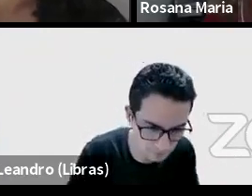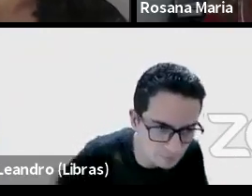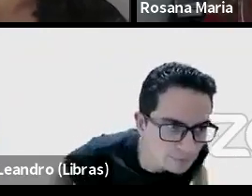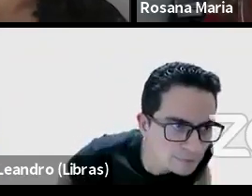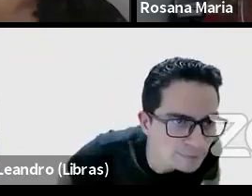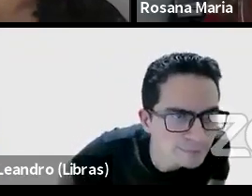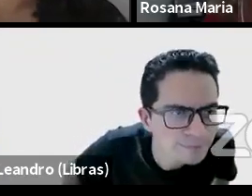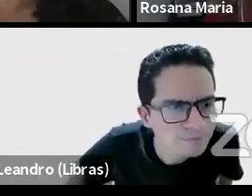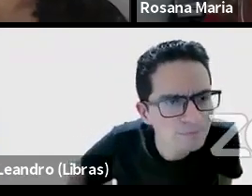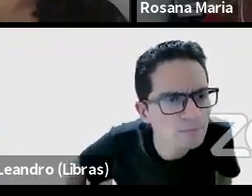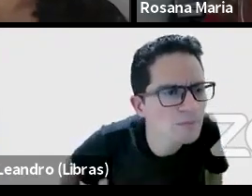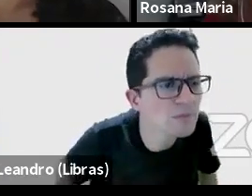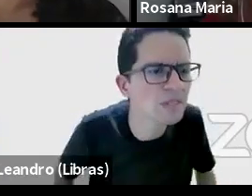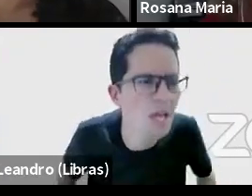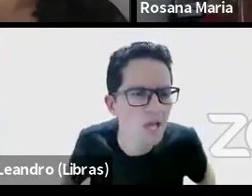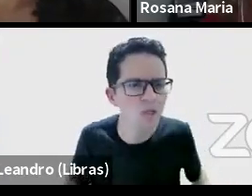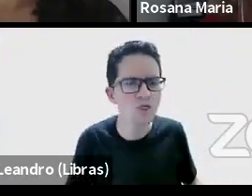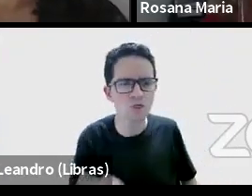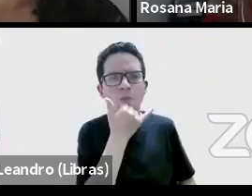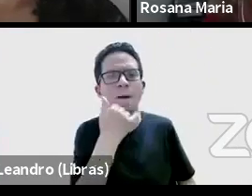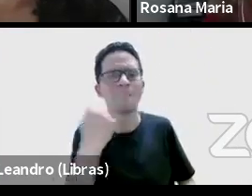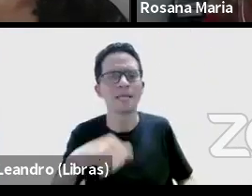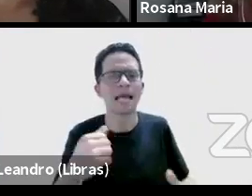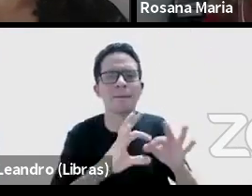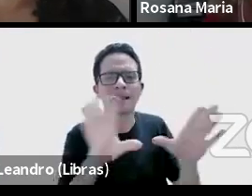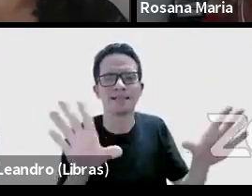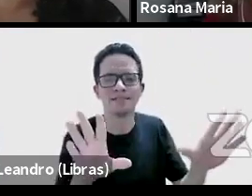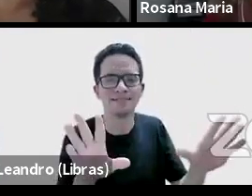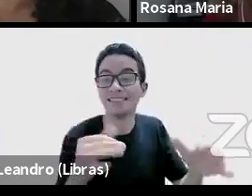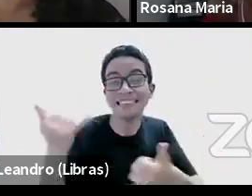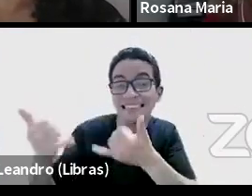a gente sabe. Eu tô brincando.